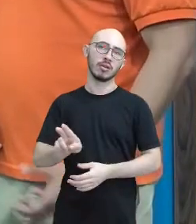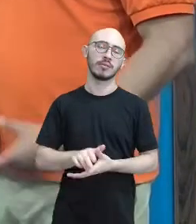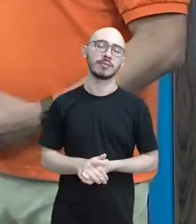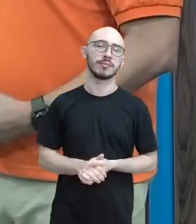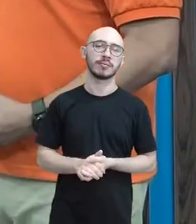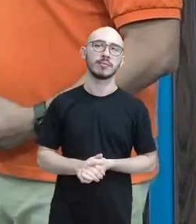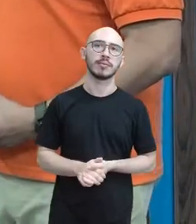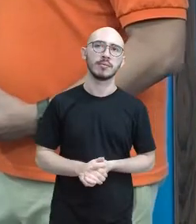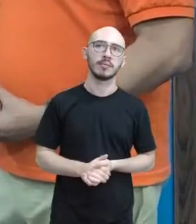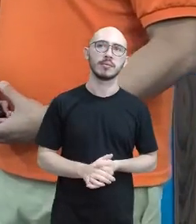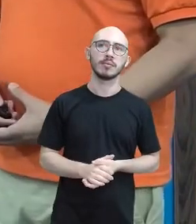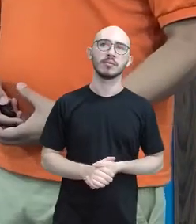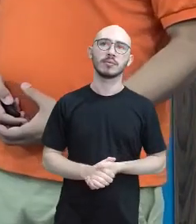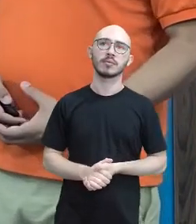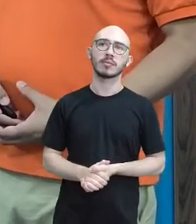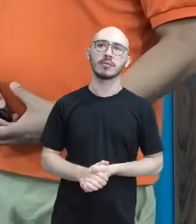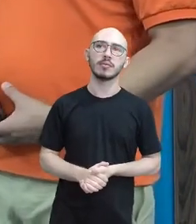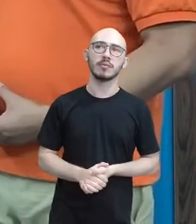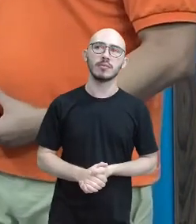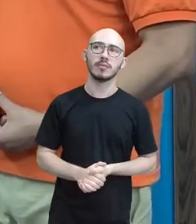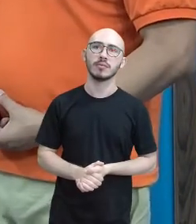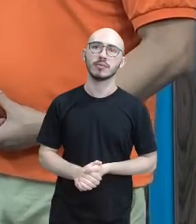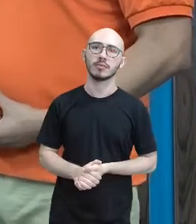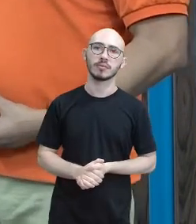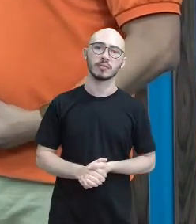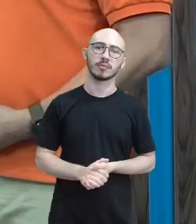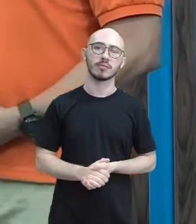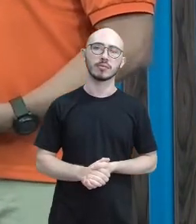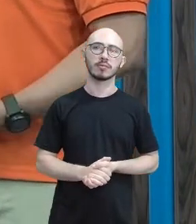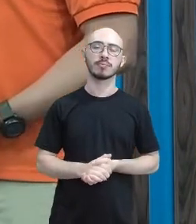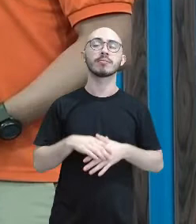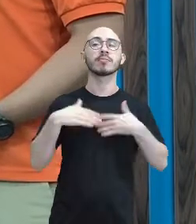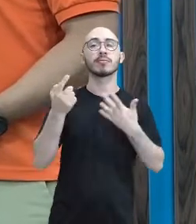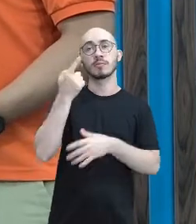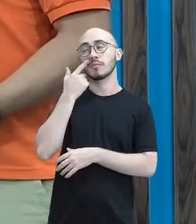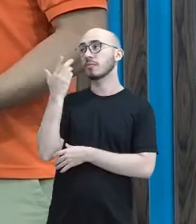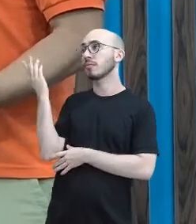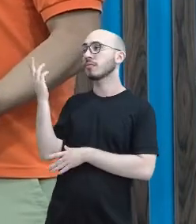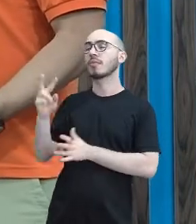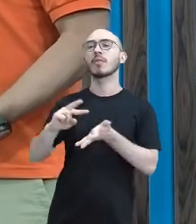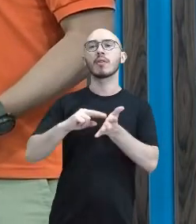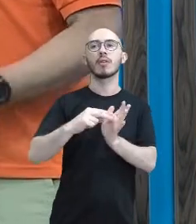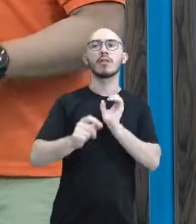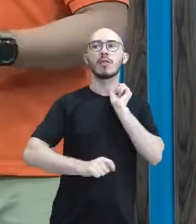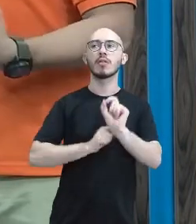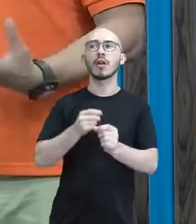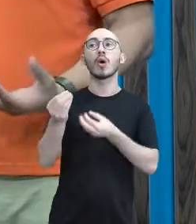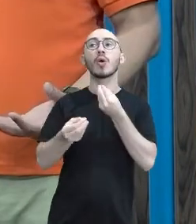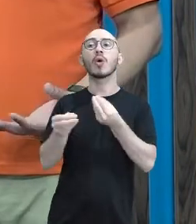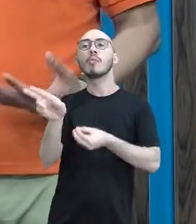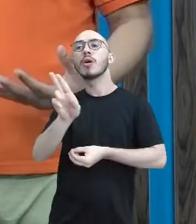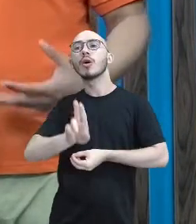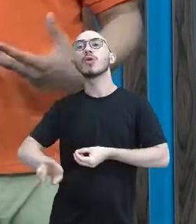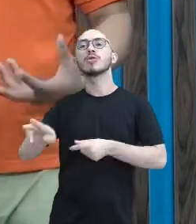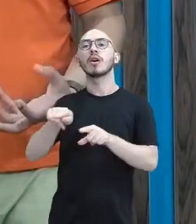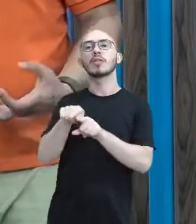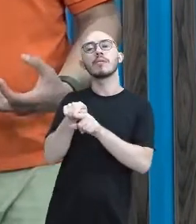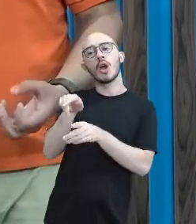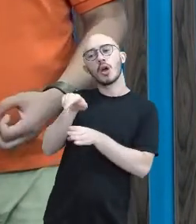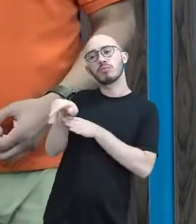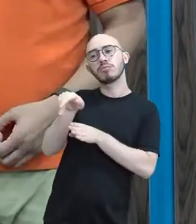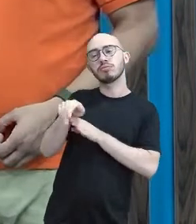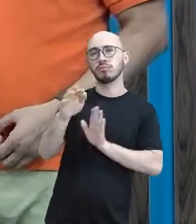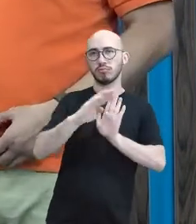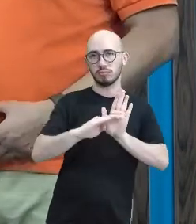certo? Operating instructions, ou seja, instruções de operação. É um outro sinônimo para manual